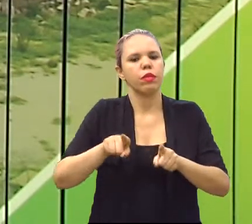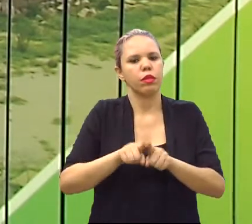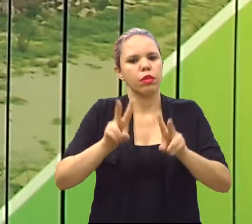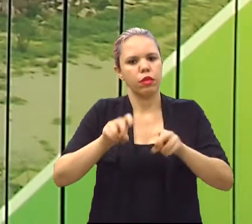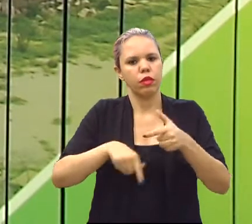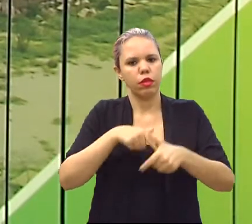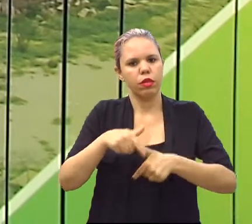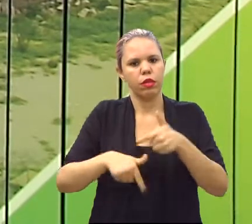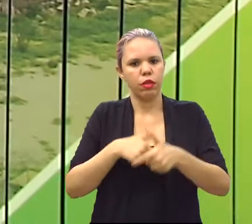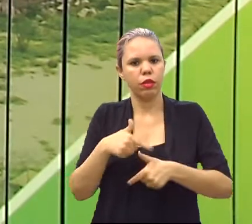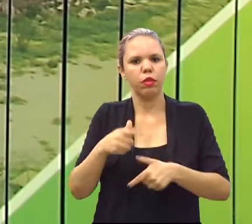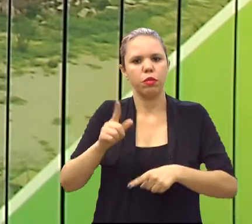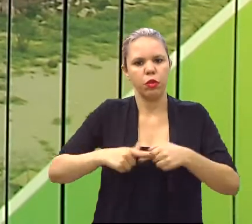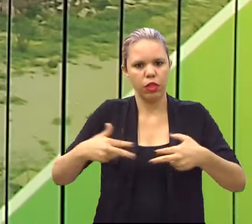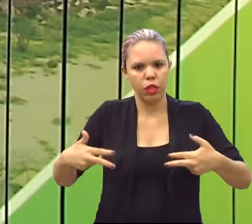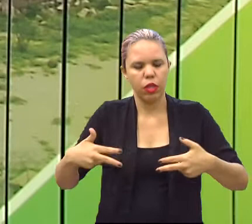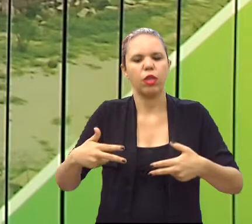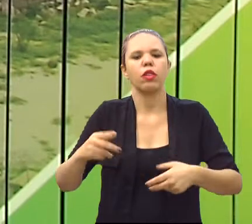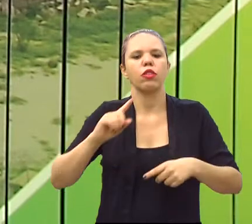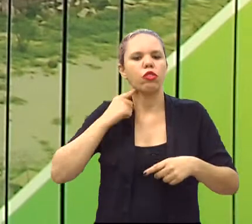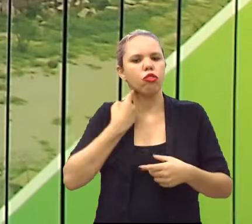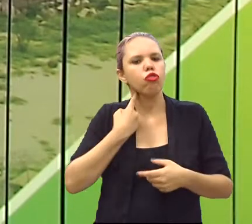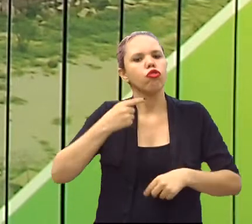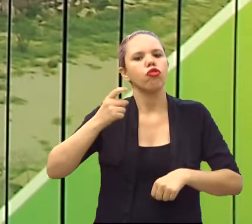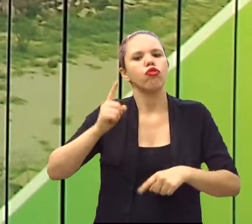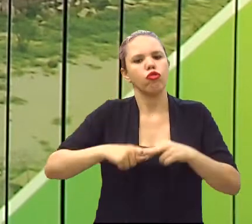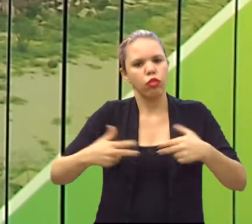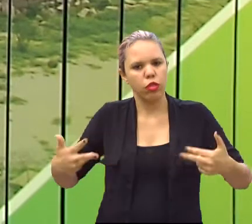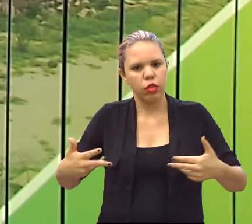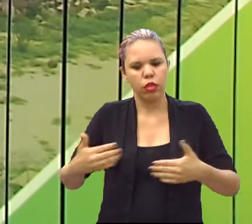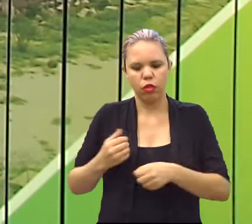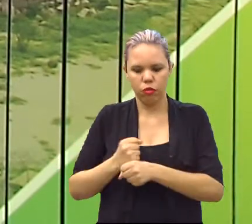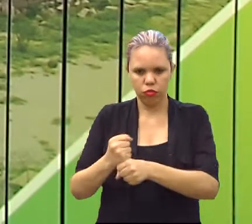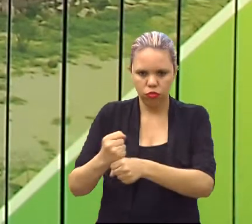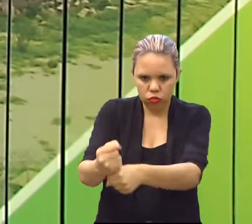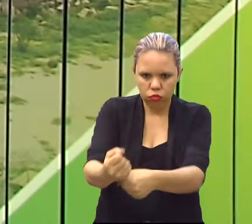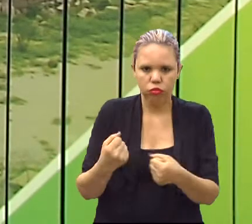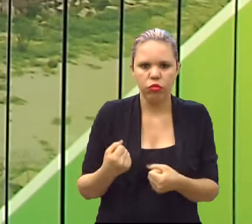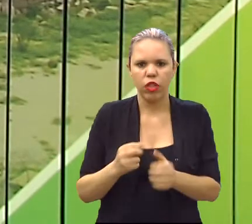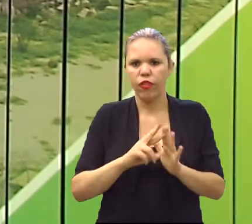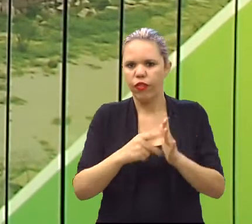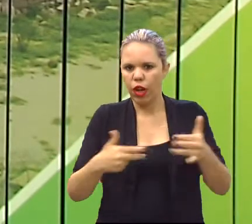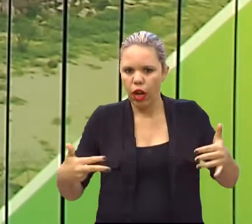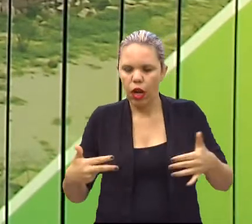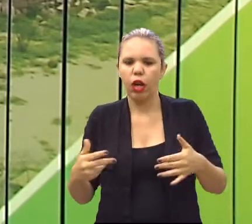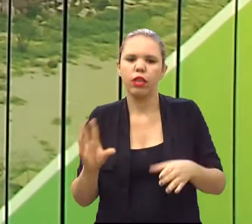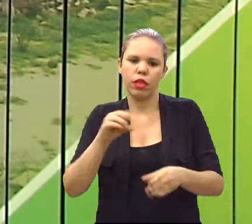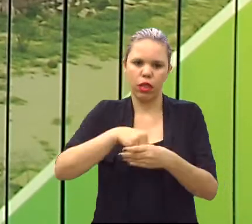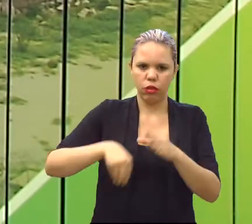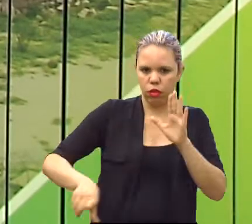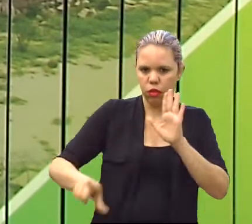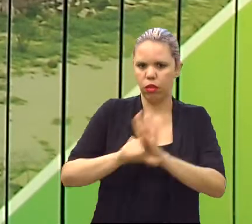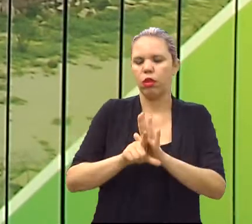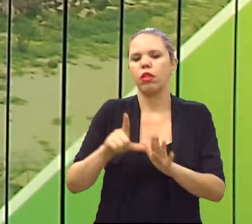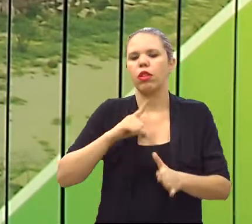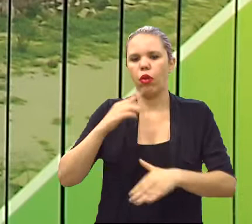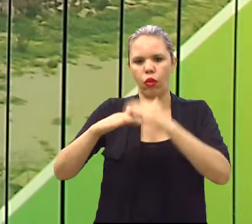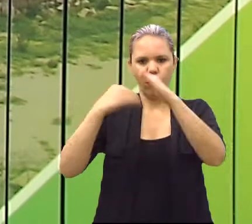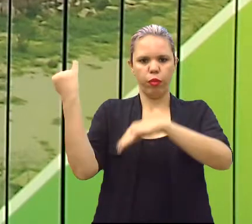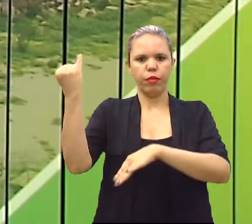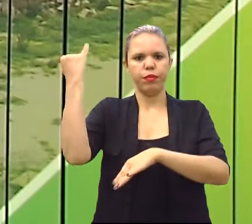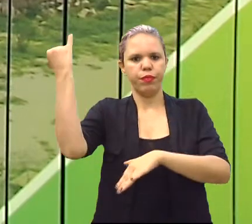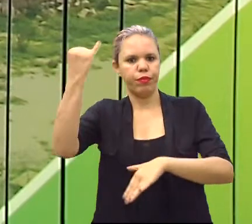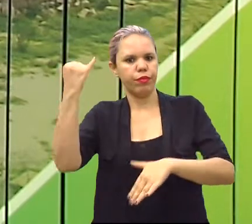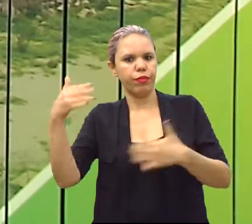à gestão dos resíduos sólidos no país. Ao longo dessa década, inúmeros instrumentos previstos na lei tiveram